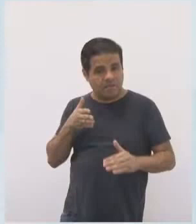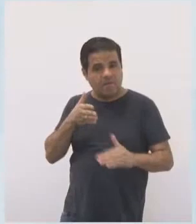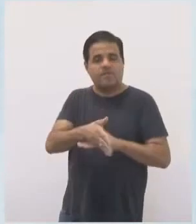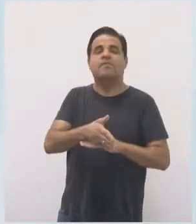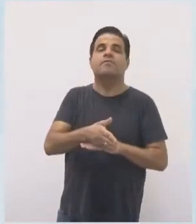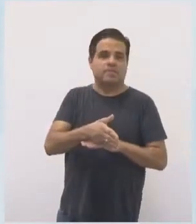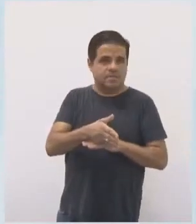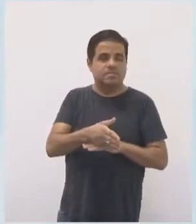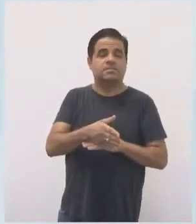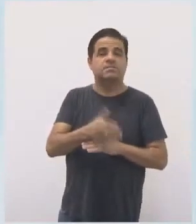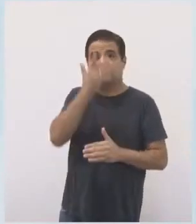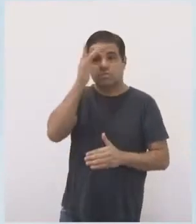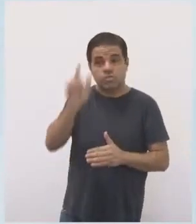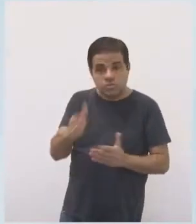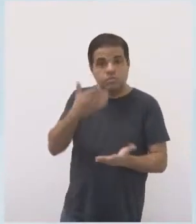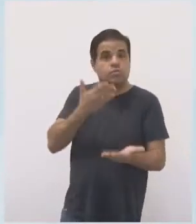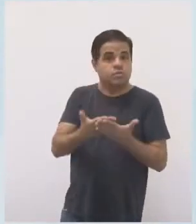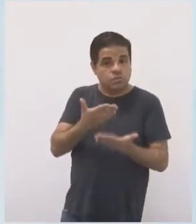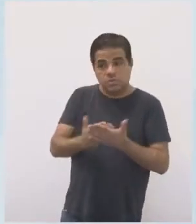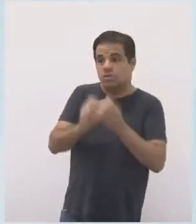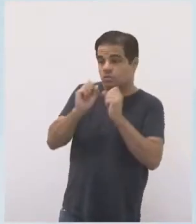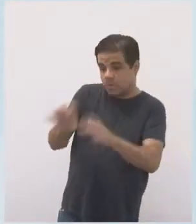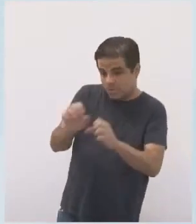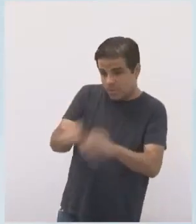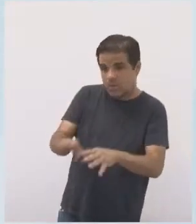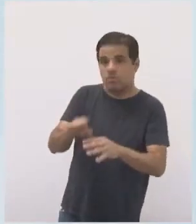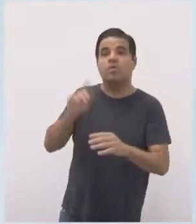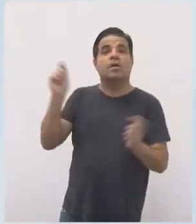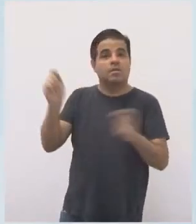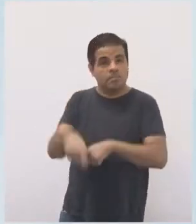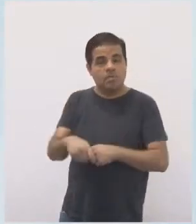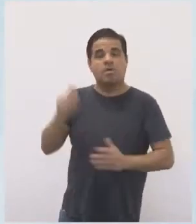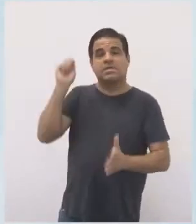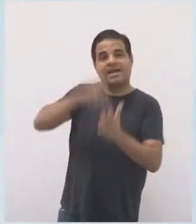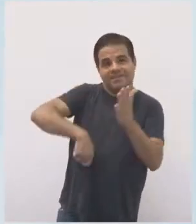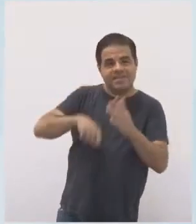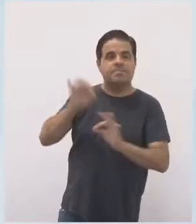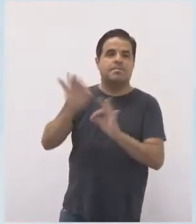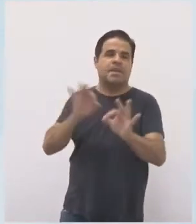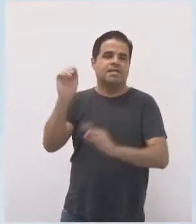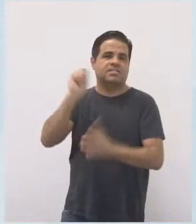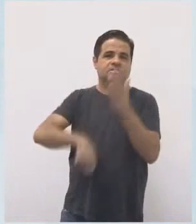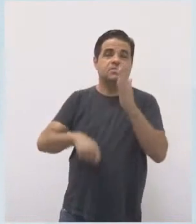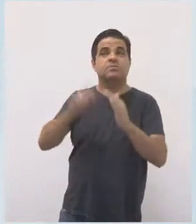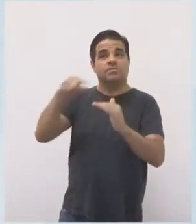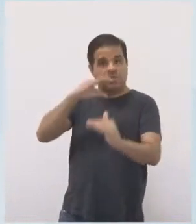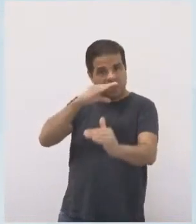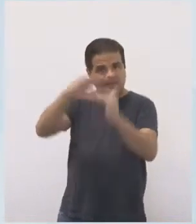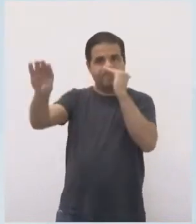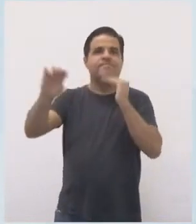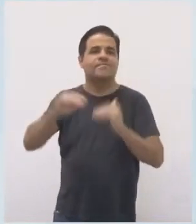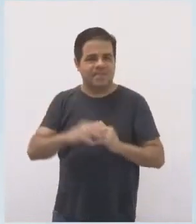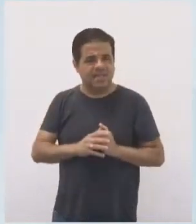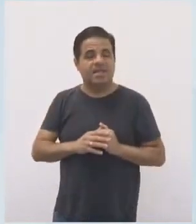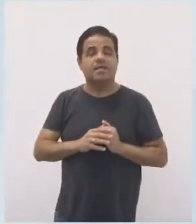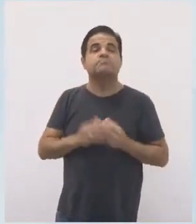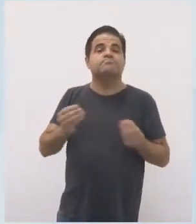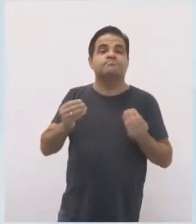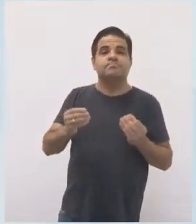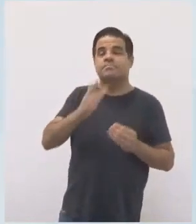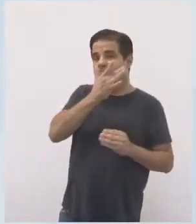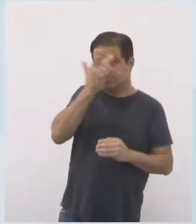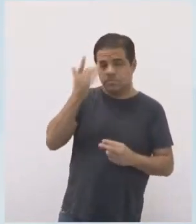envolver que o estudante, o educador, o colaborador faça esse registro e envie, né, para